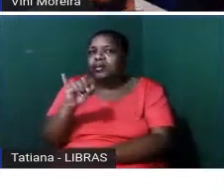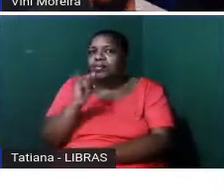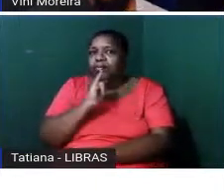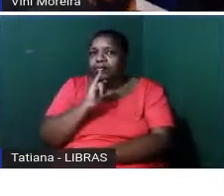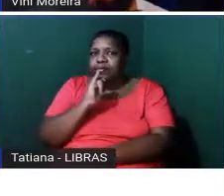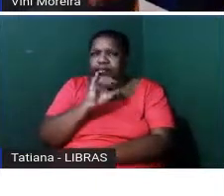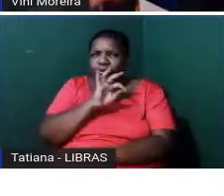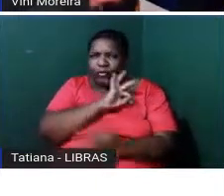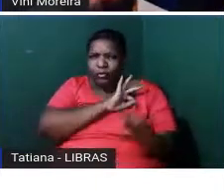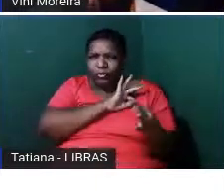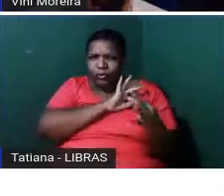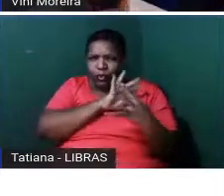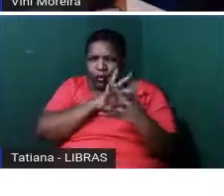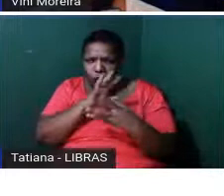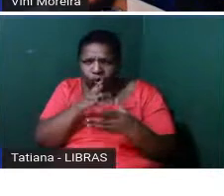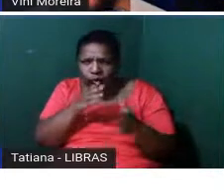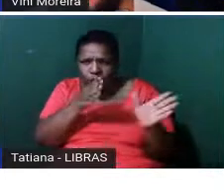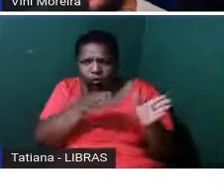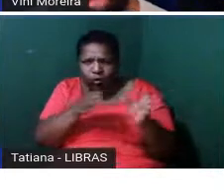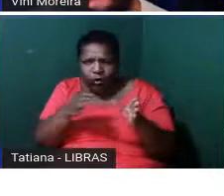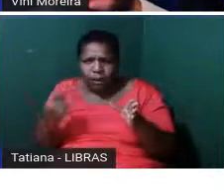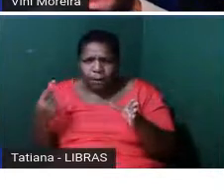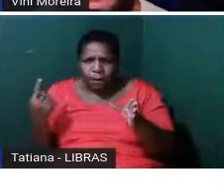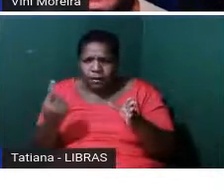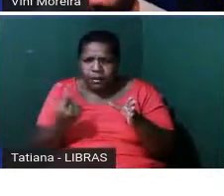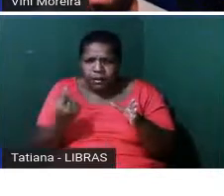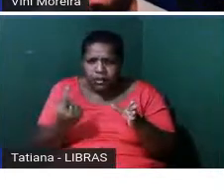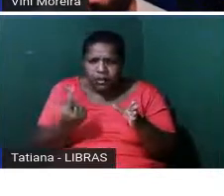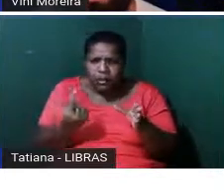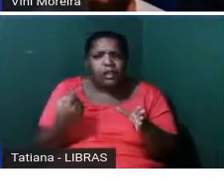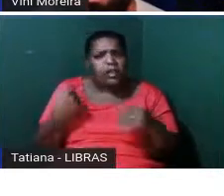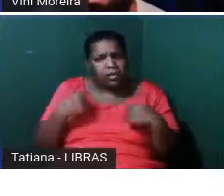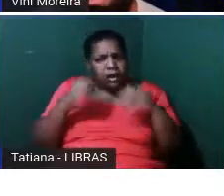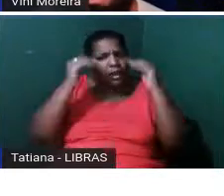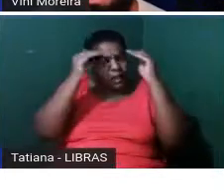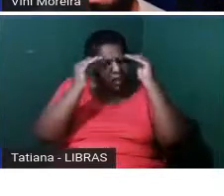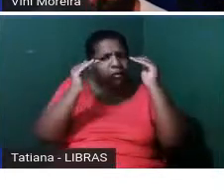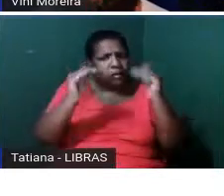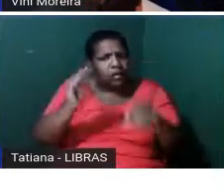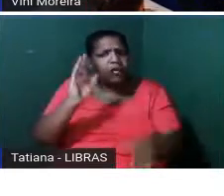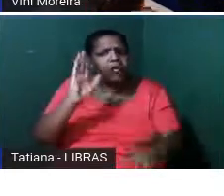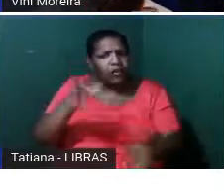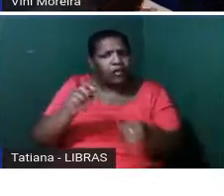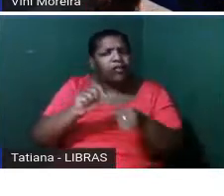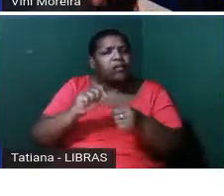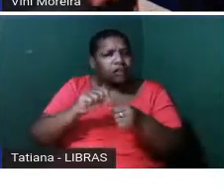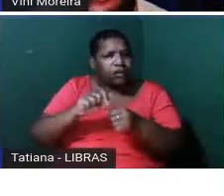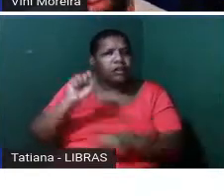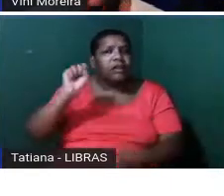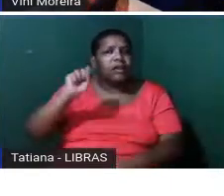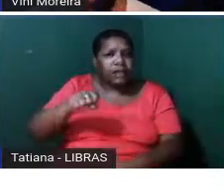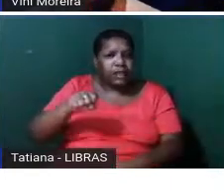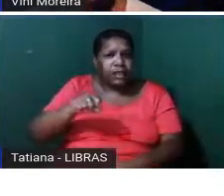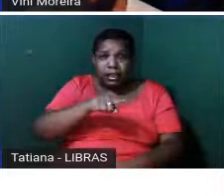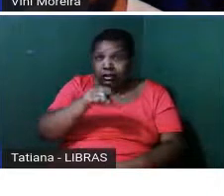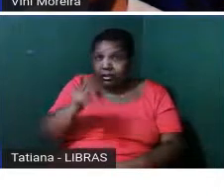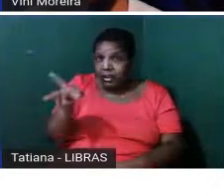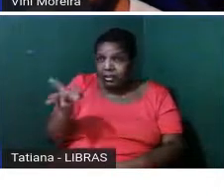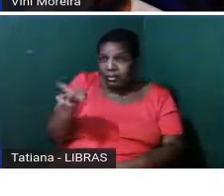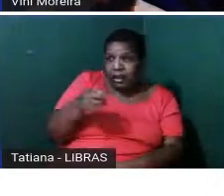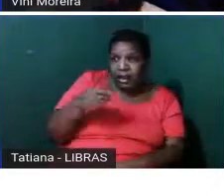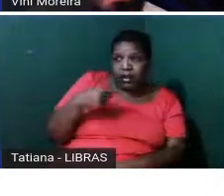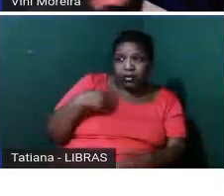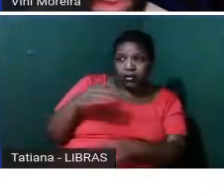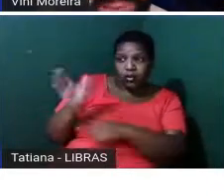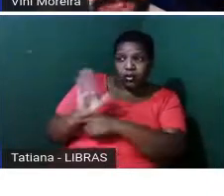fez isso tudo a etapa sozinho a gente tem que respeitar o que já foi feito e se você tá pegando um vídeo de